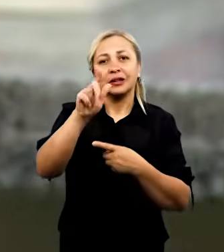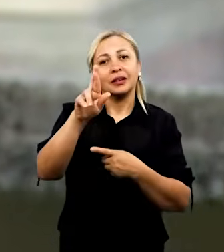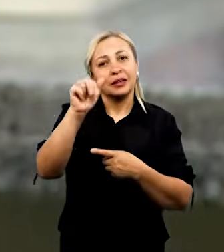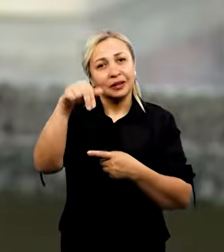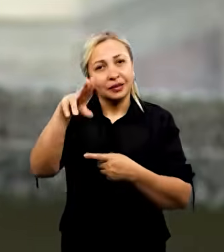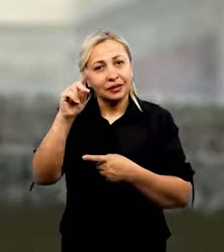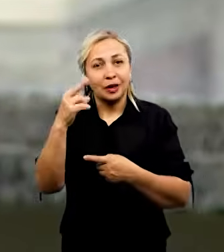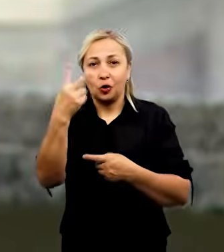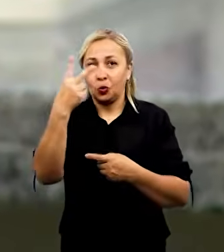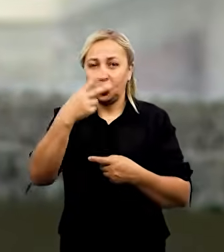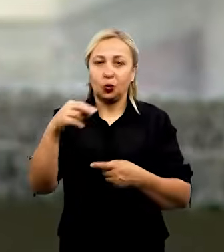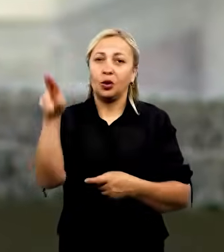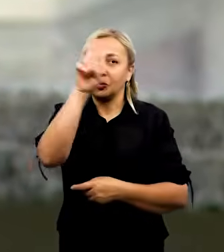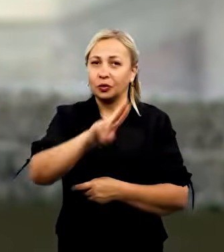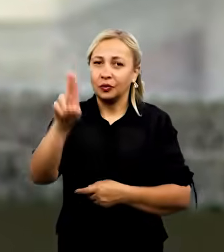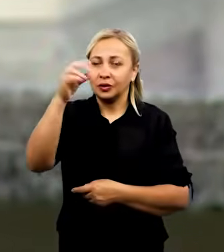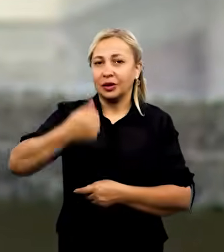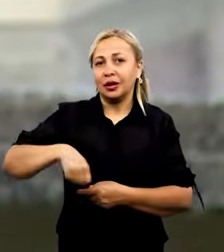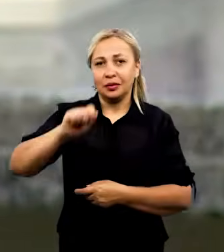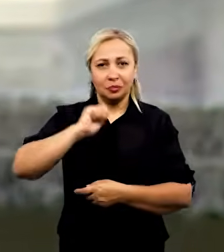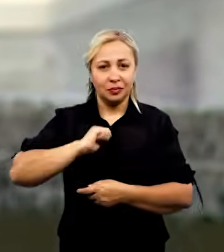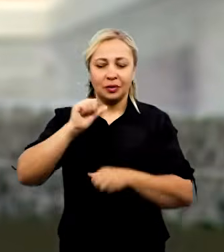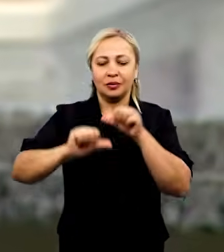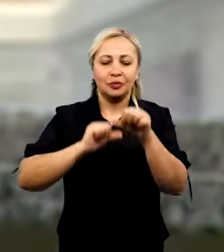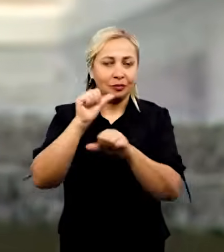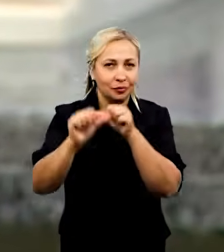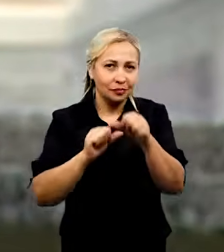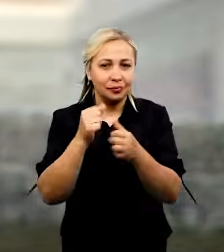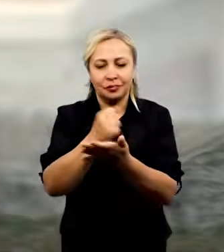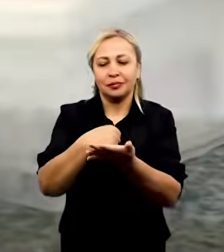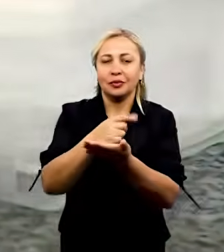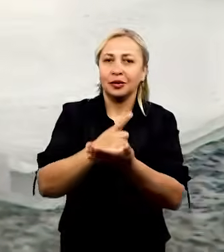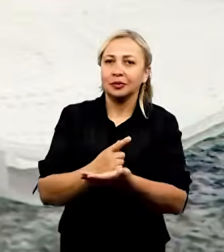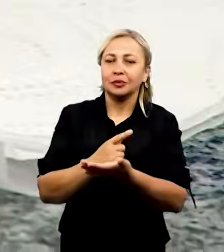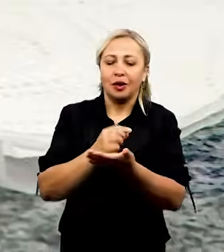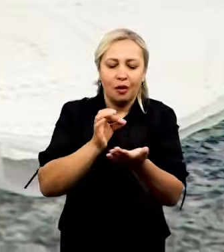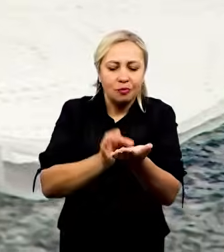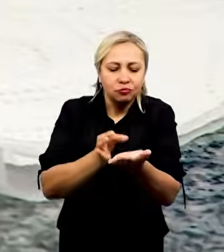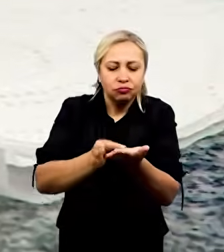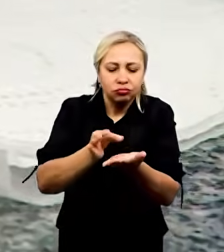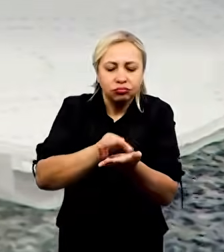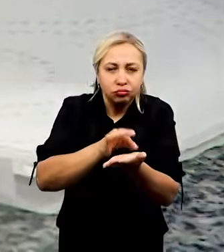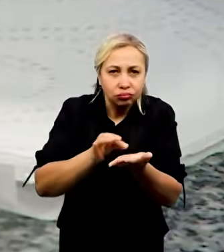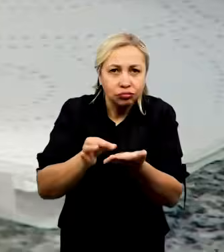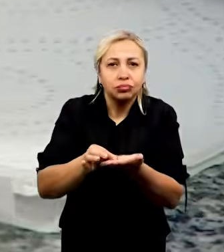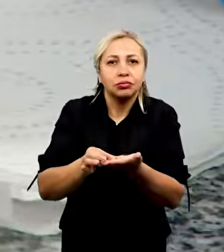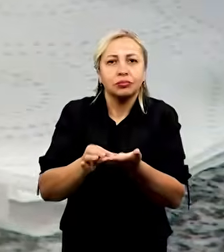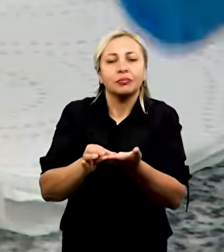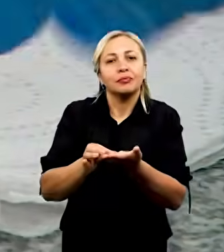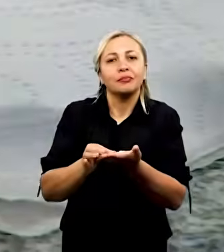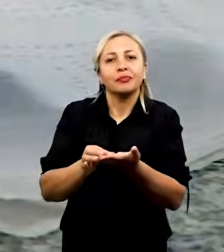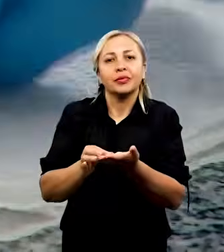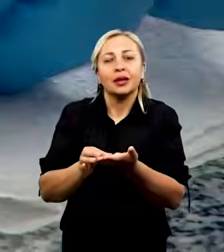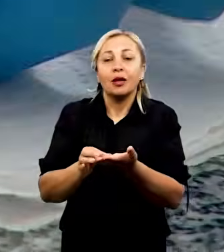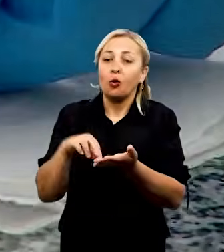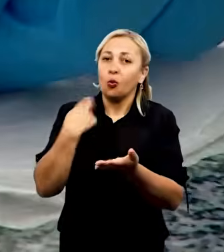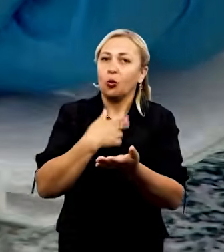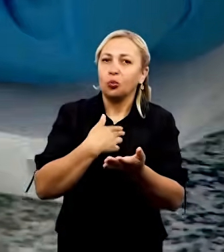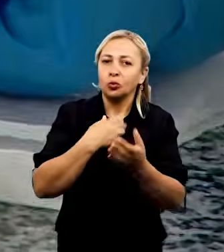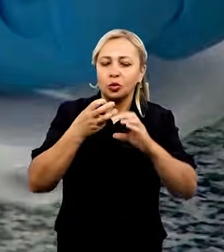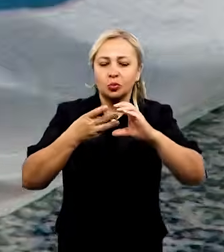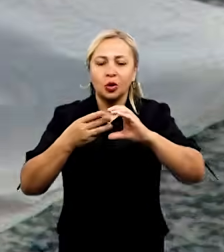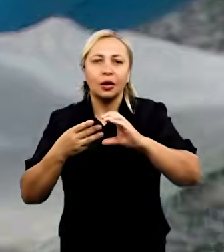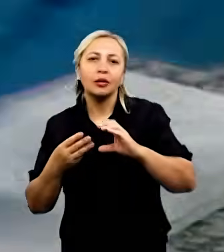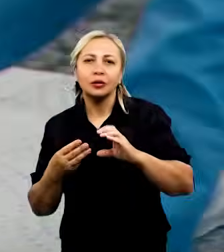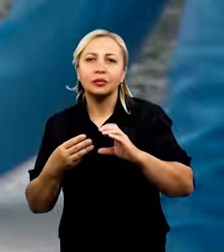de Granada, são 2 universidades da Espanha, que estão desenvolvendo medicamentos impressos, que são comprimidos impressos com os